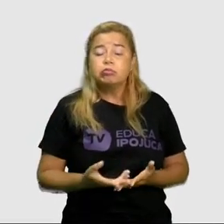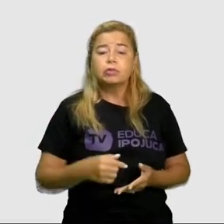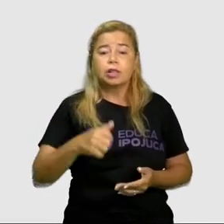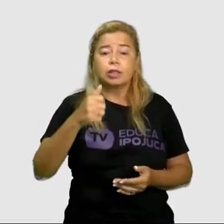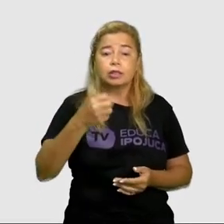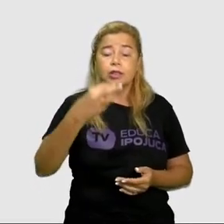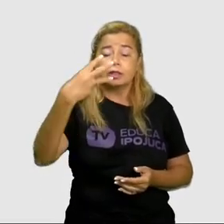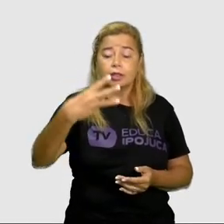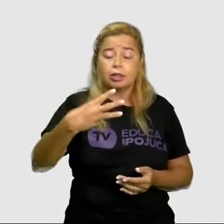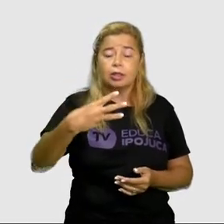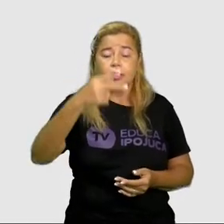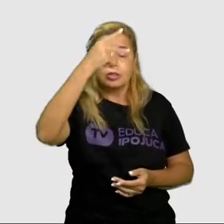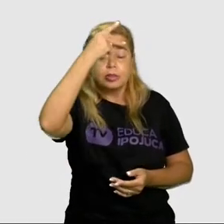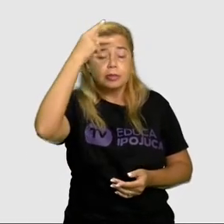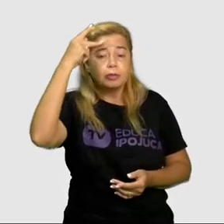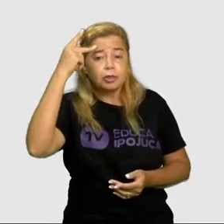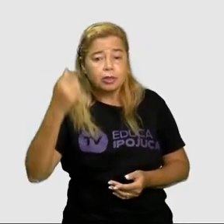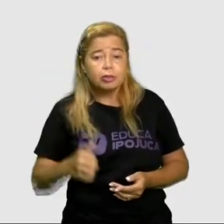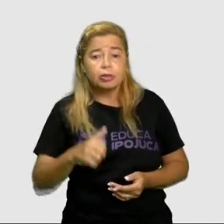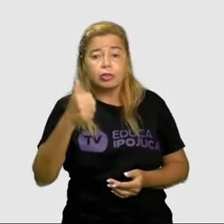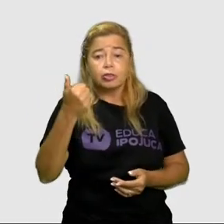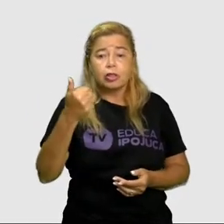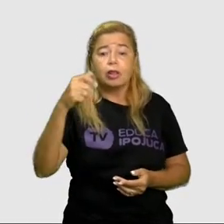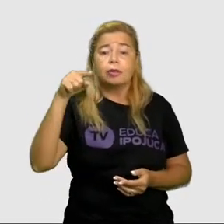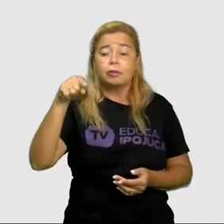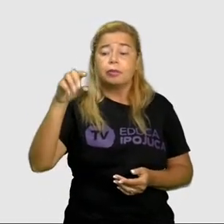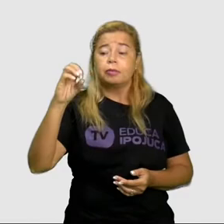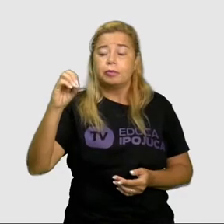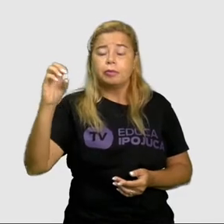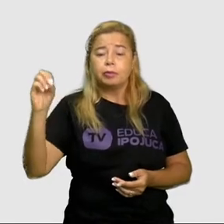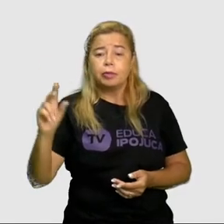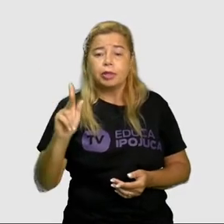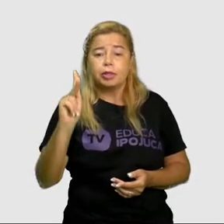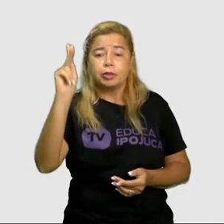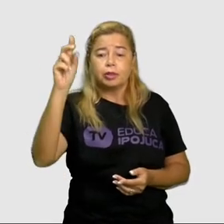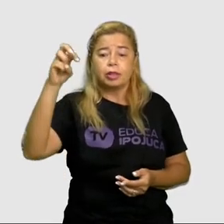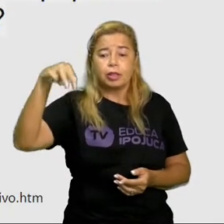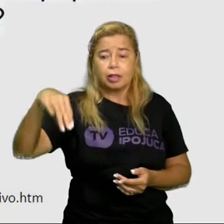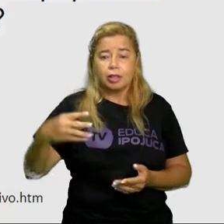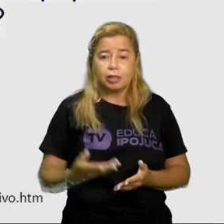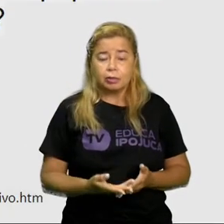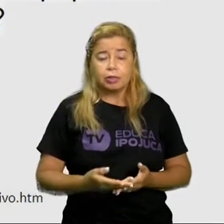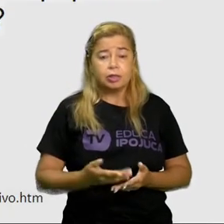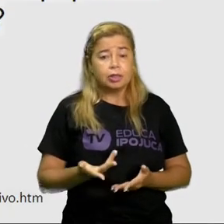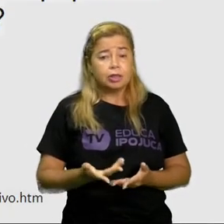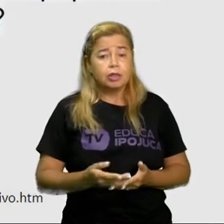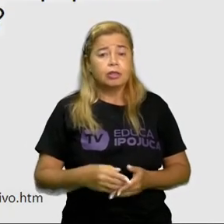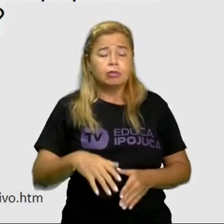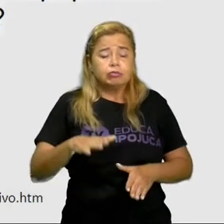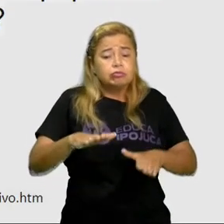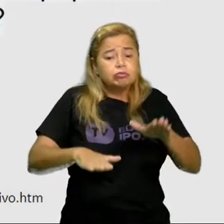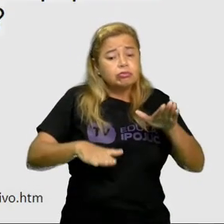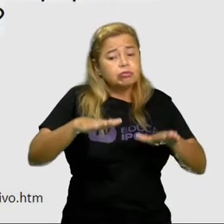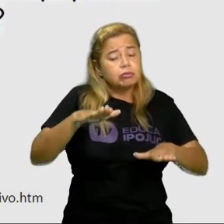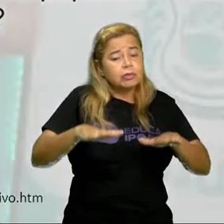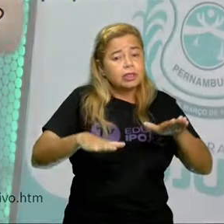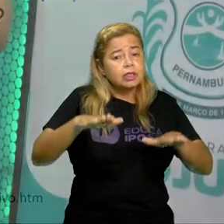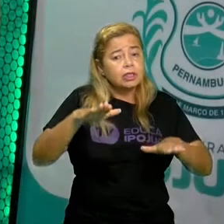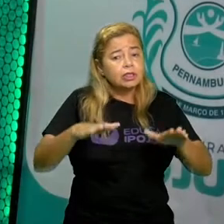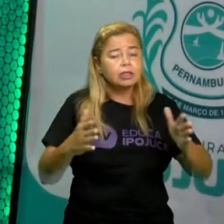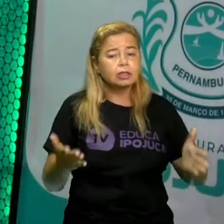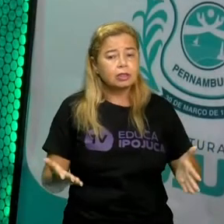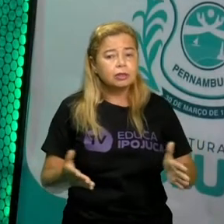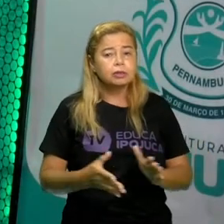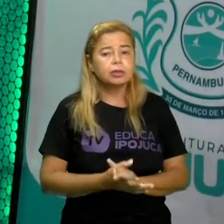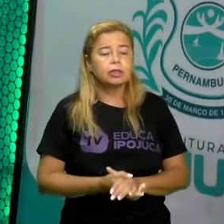1 quilômetro quadrado. Que está relativamente, né? Não está nem muito e nem pouco. Mas a gente sabe